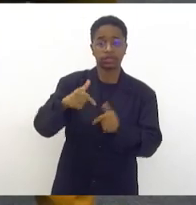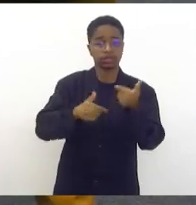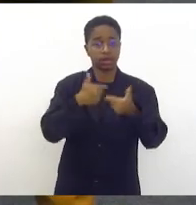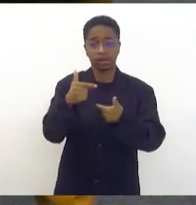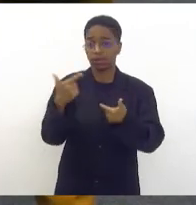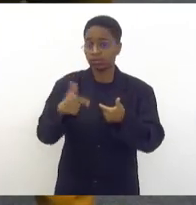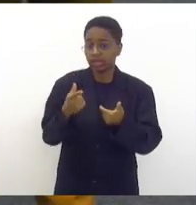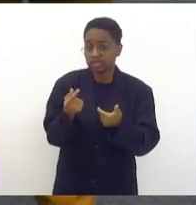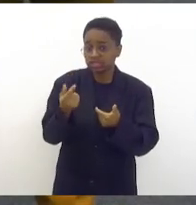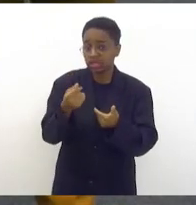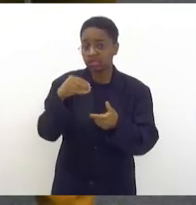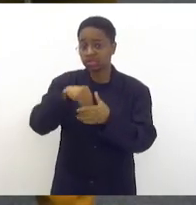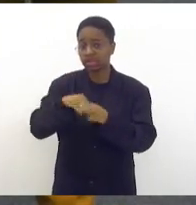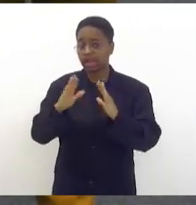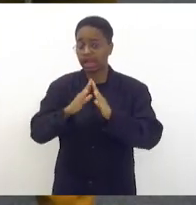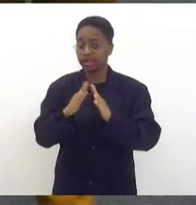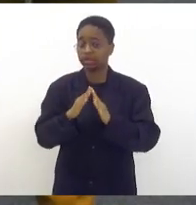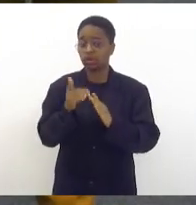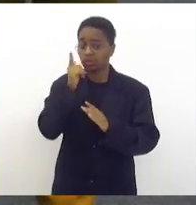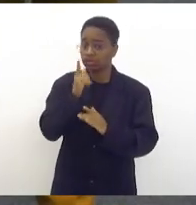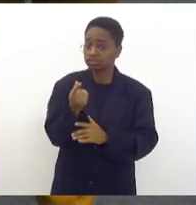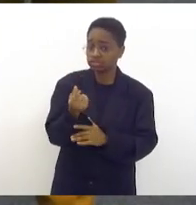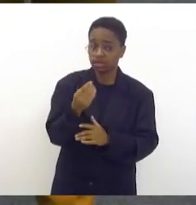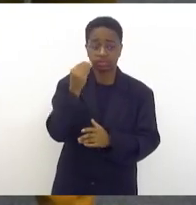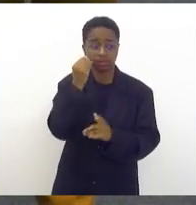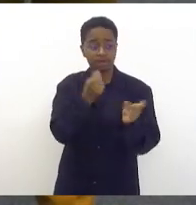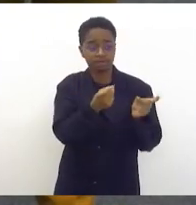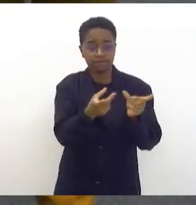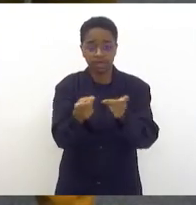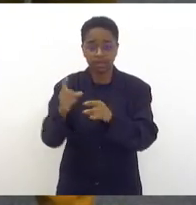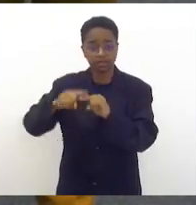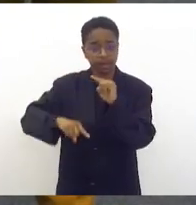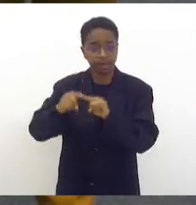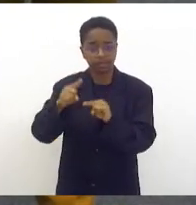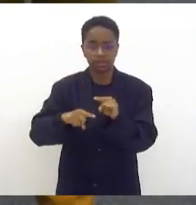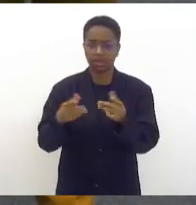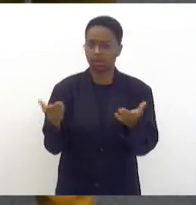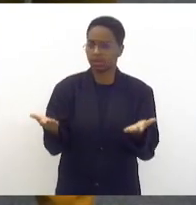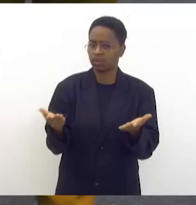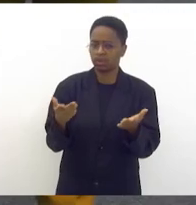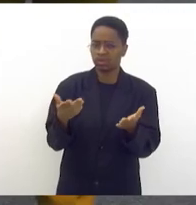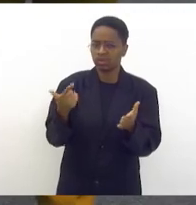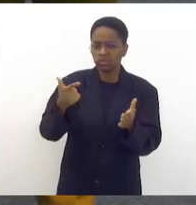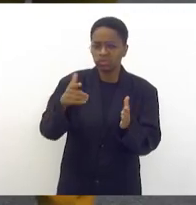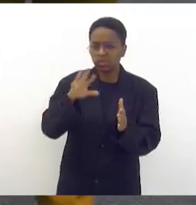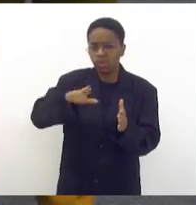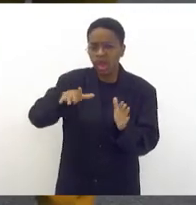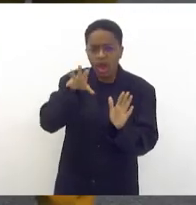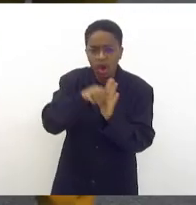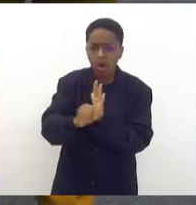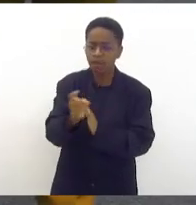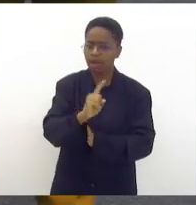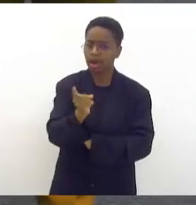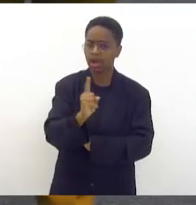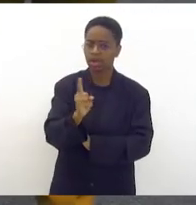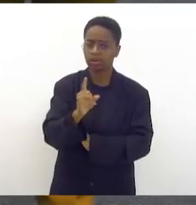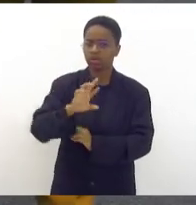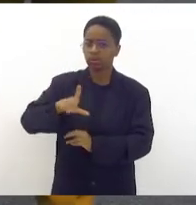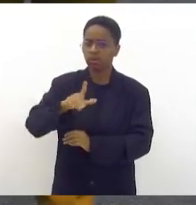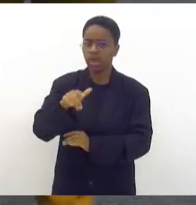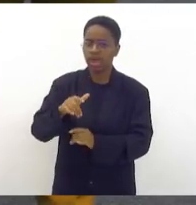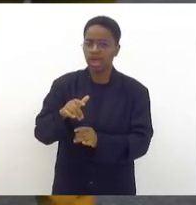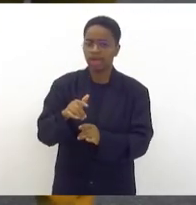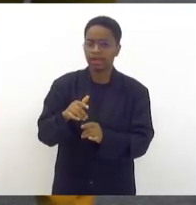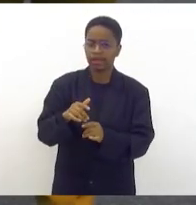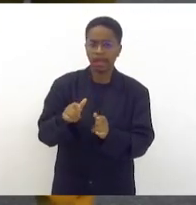recurso em casa, conseguiu o dinheiro, foi vender o seu produtozinho, não foi roubar ninguém, não foi praticar ato